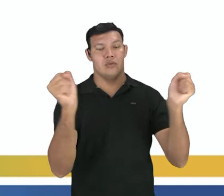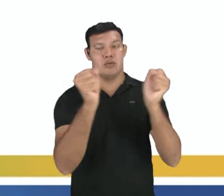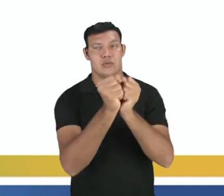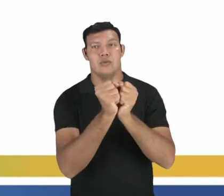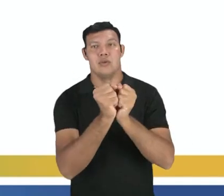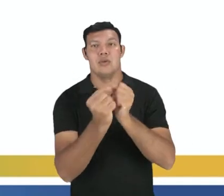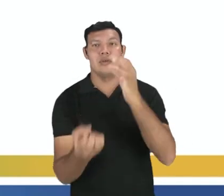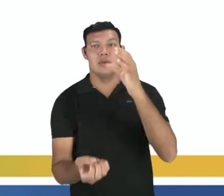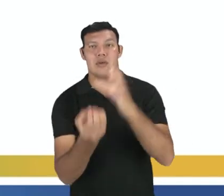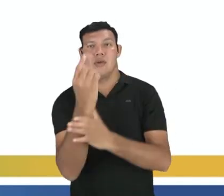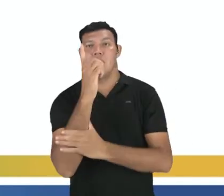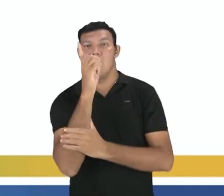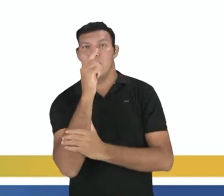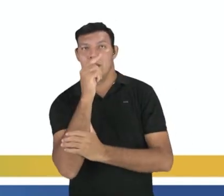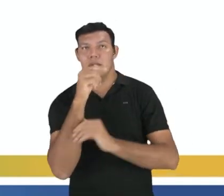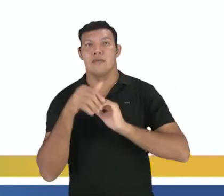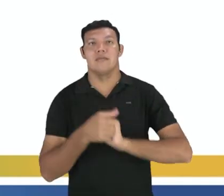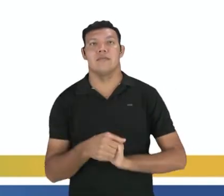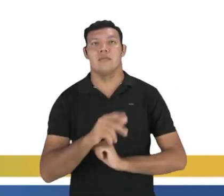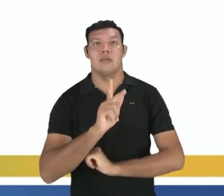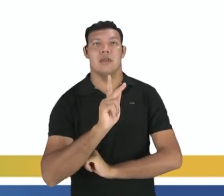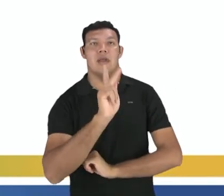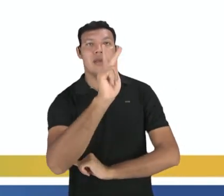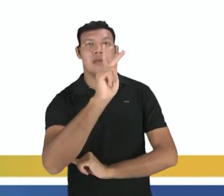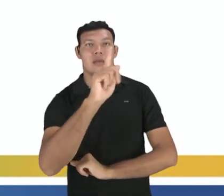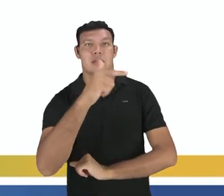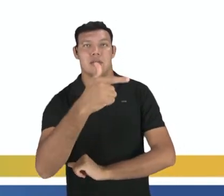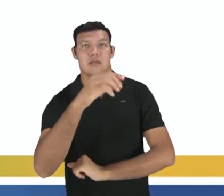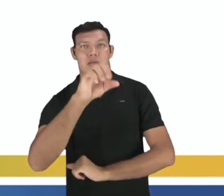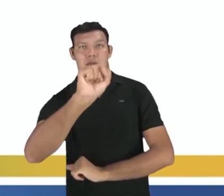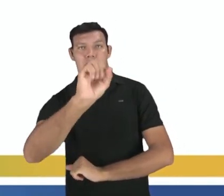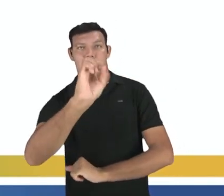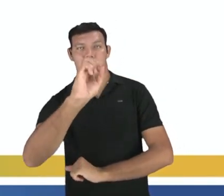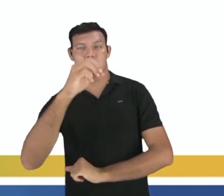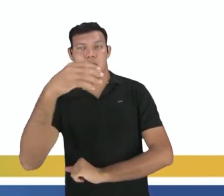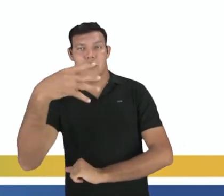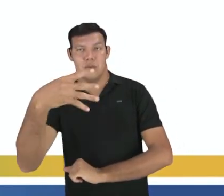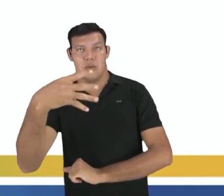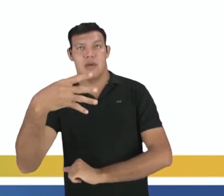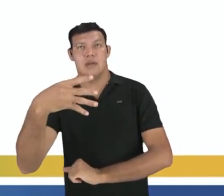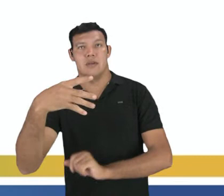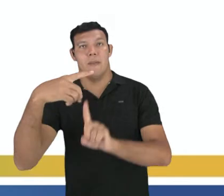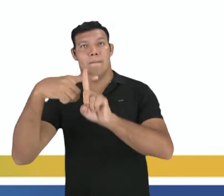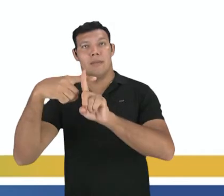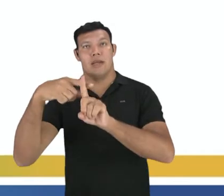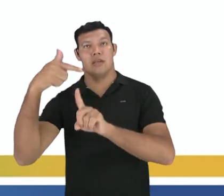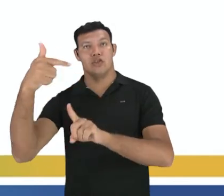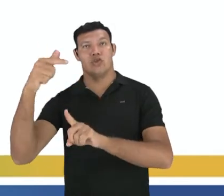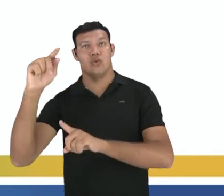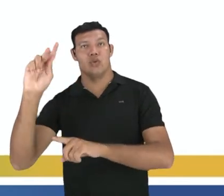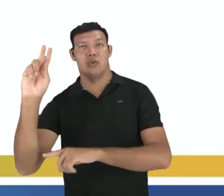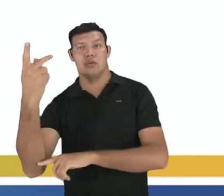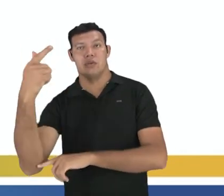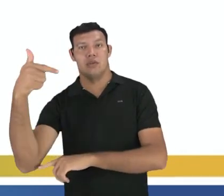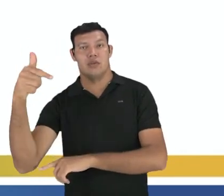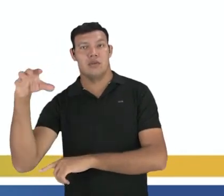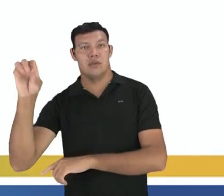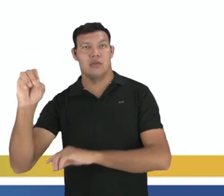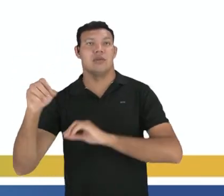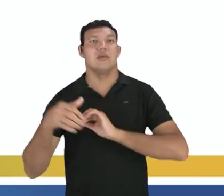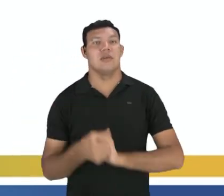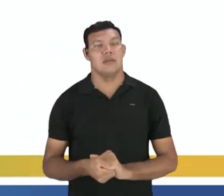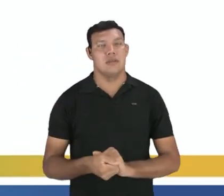sal. Então, nós temos aqui o sulfato de potássio e a água, ok? Nós temos aqui o ácido